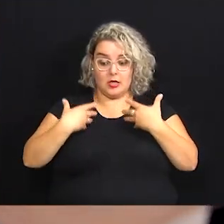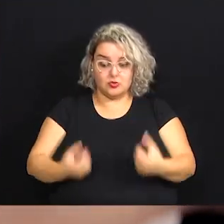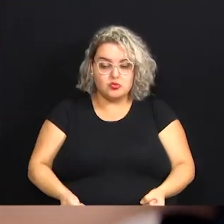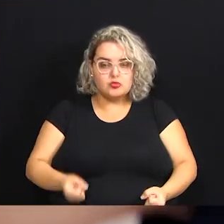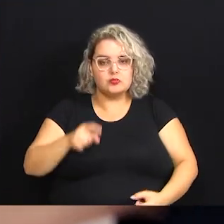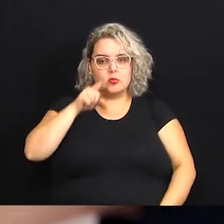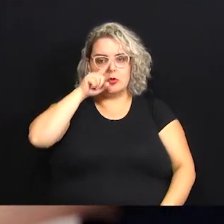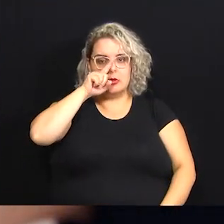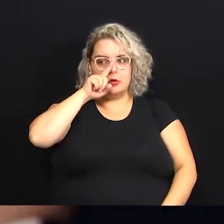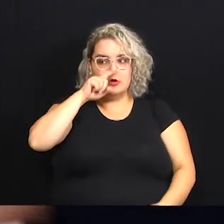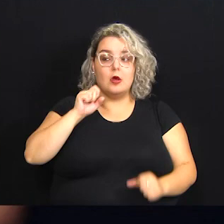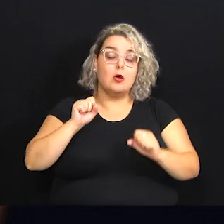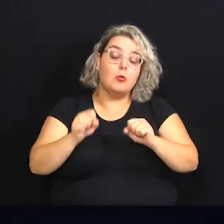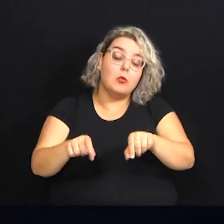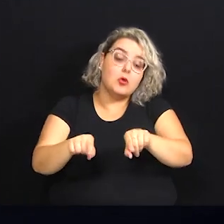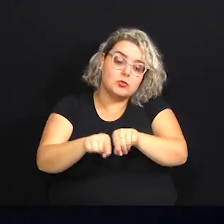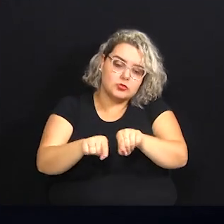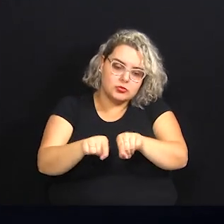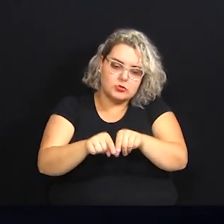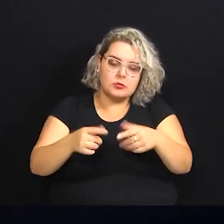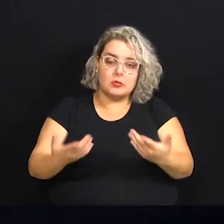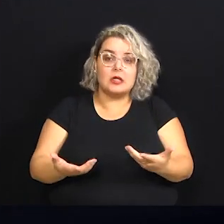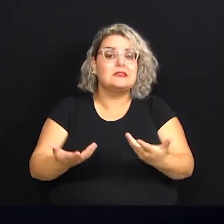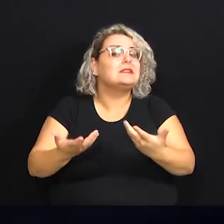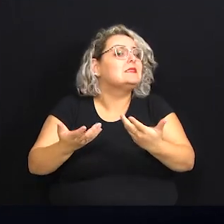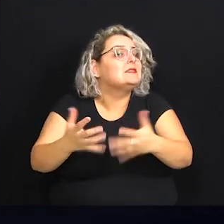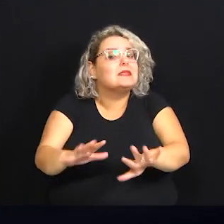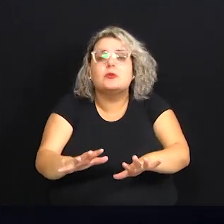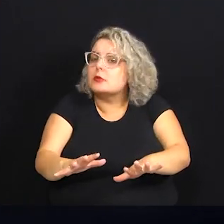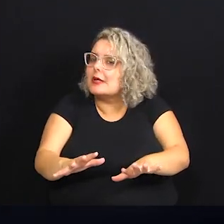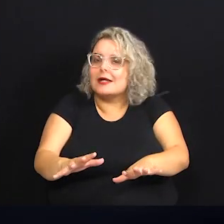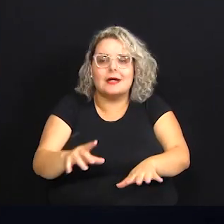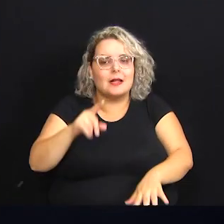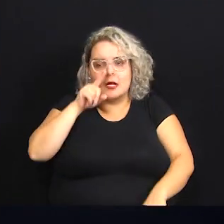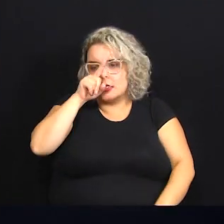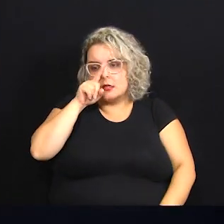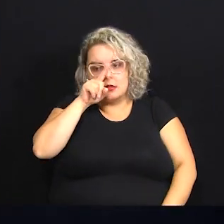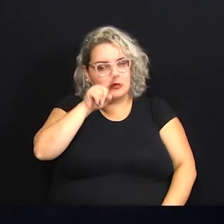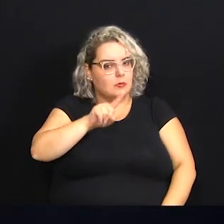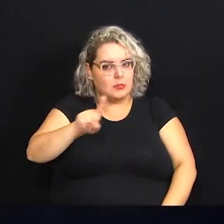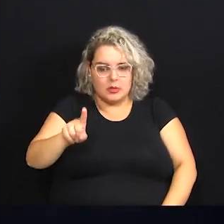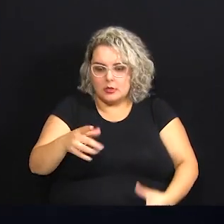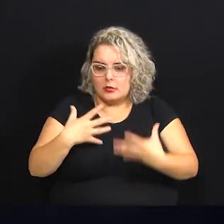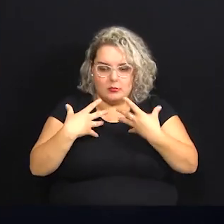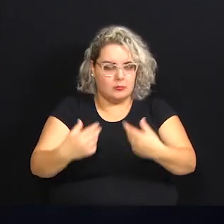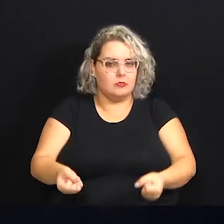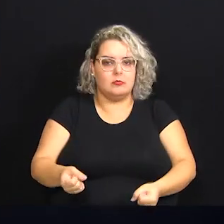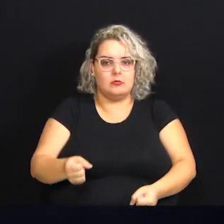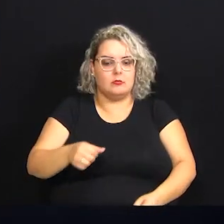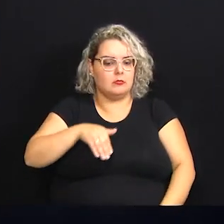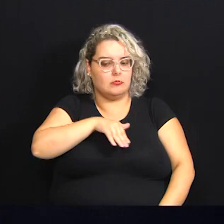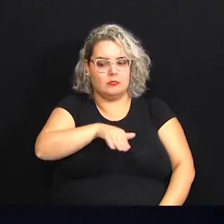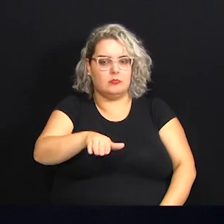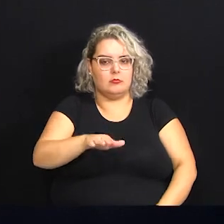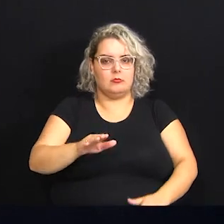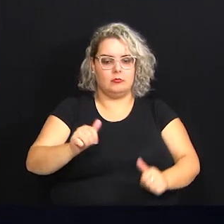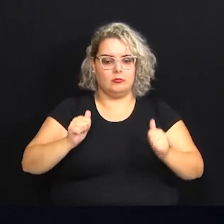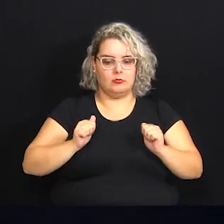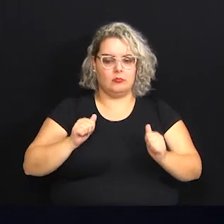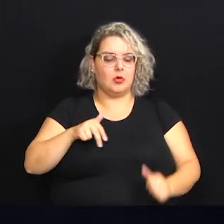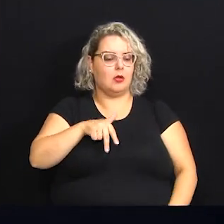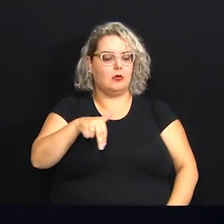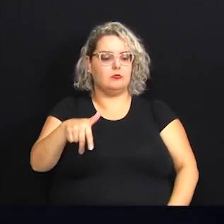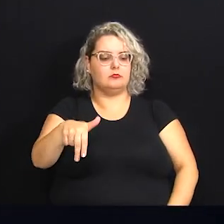risco. Eu posso também não querer assumir risco. Para não assumir risco, eu não saio com o carro. Eu